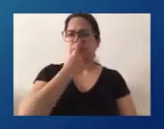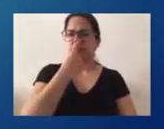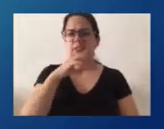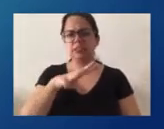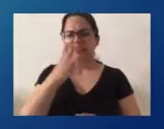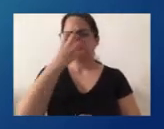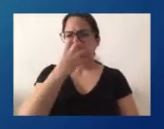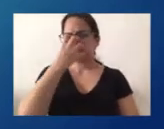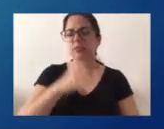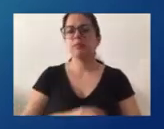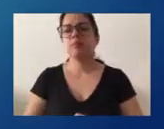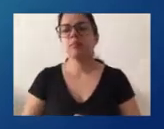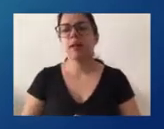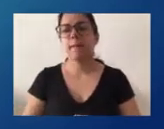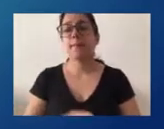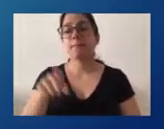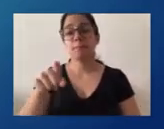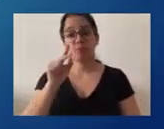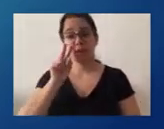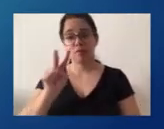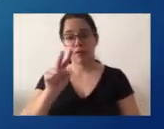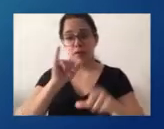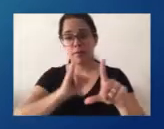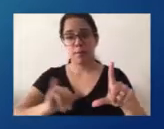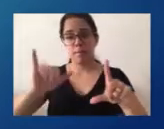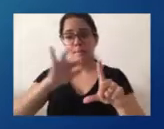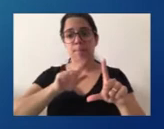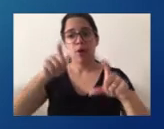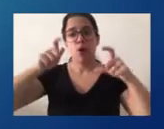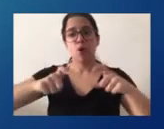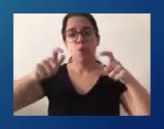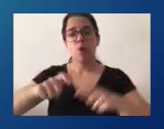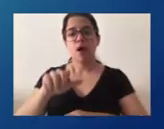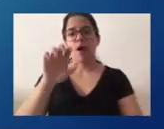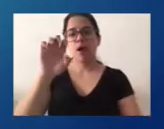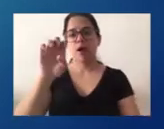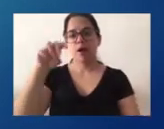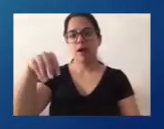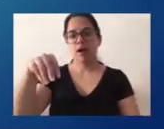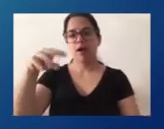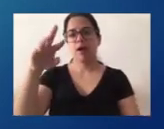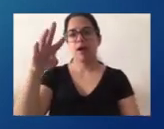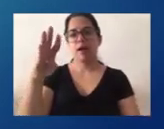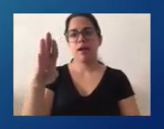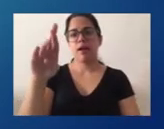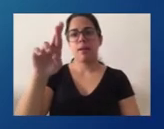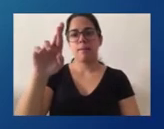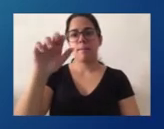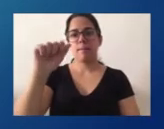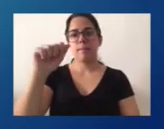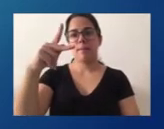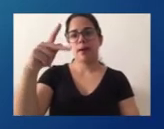Bem, vocês estão observando aqui câmaras frias, essas imagens aqui são da Embrapa, né? Então, muitas vezes essas câmaras frias